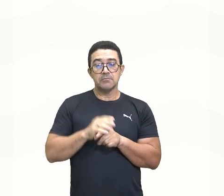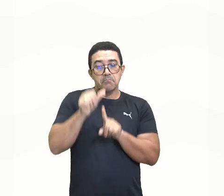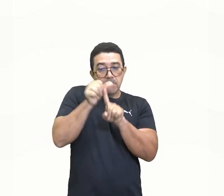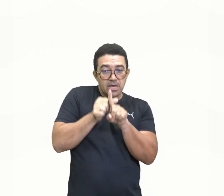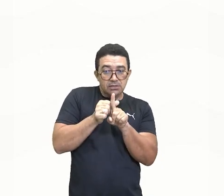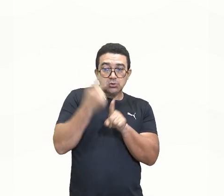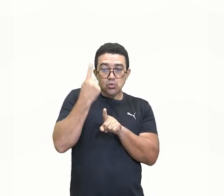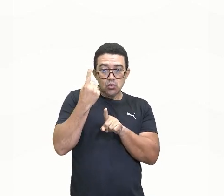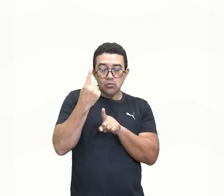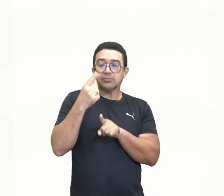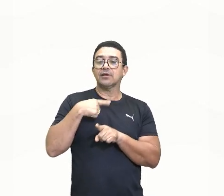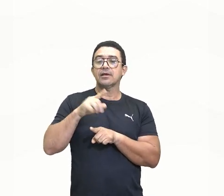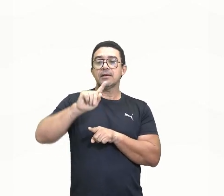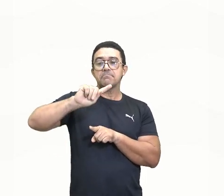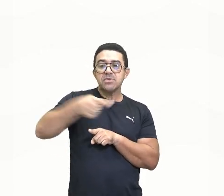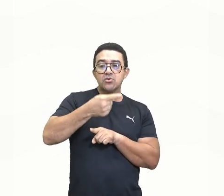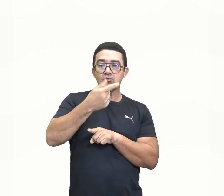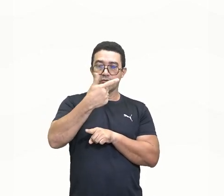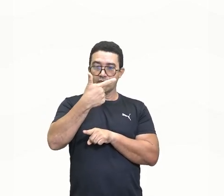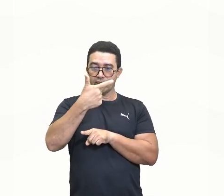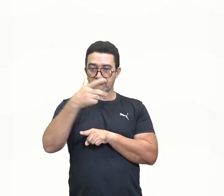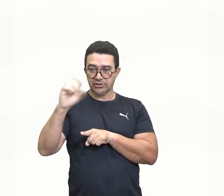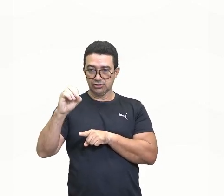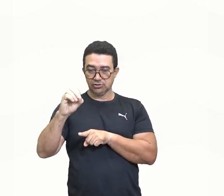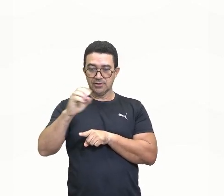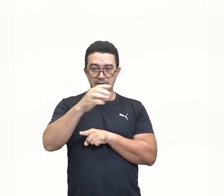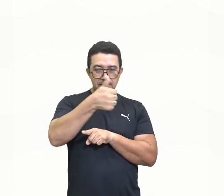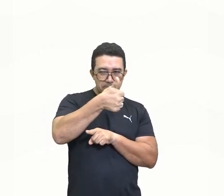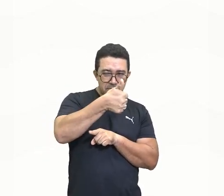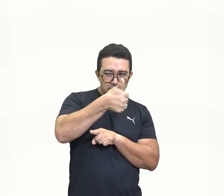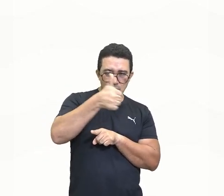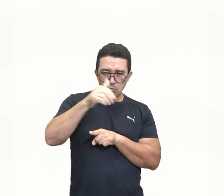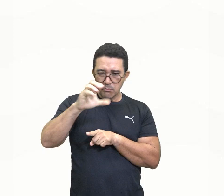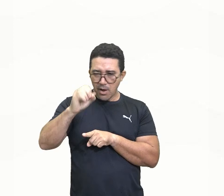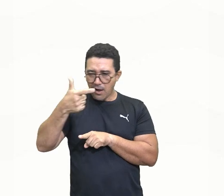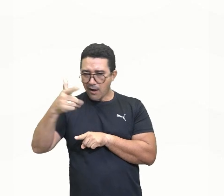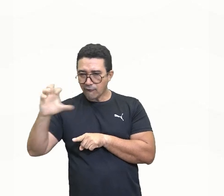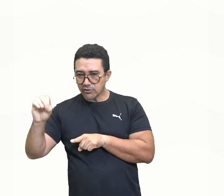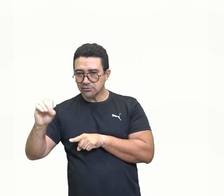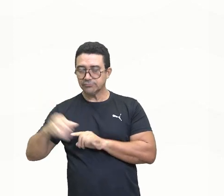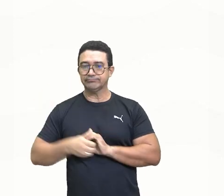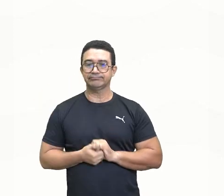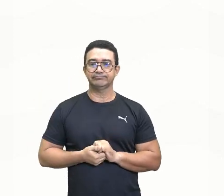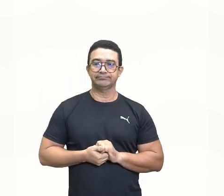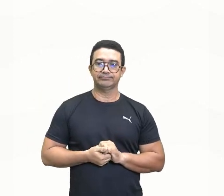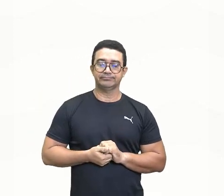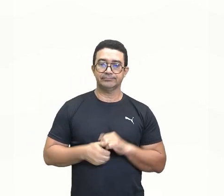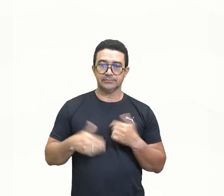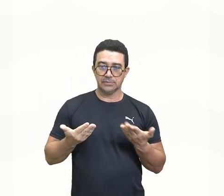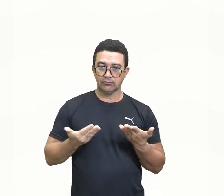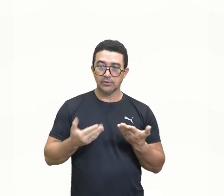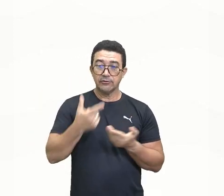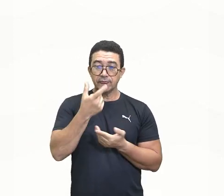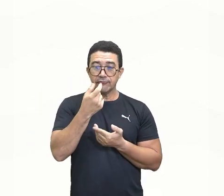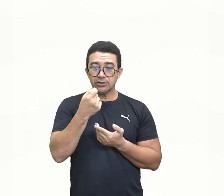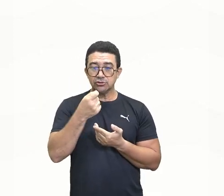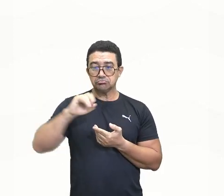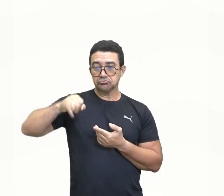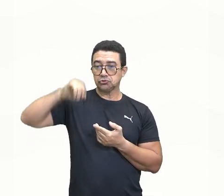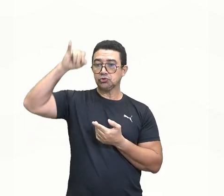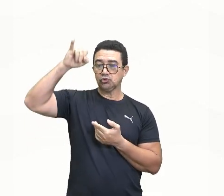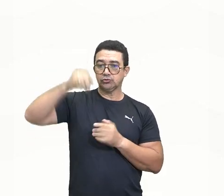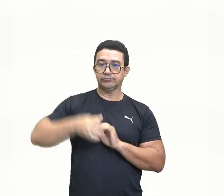conta. No segundo mês, lembrando, que o valor aí vai ser R$20 de juro. Então vai